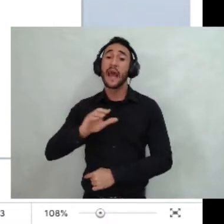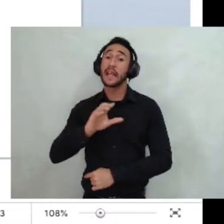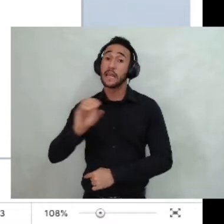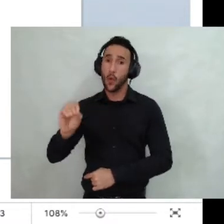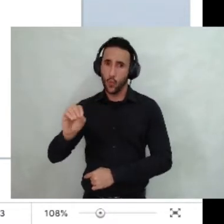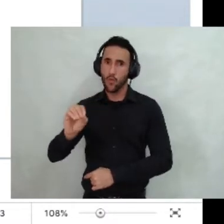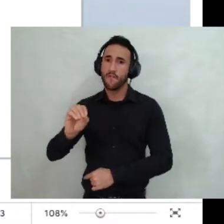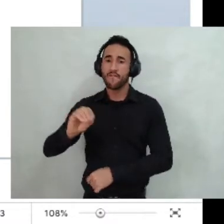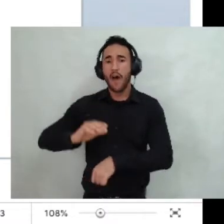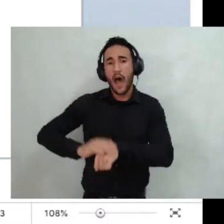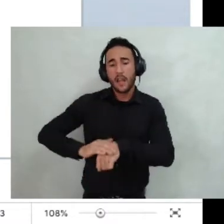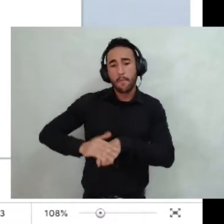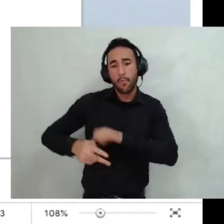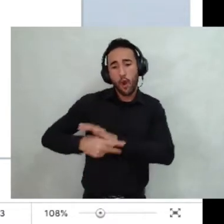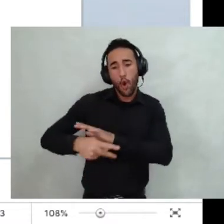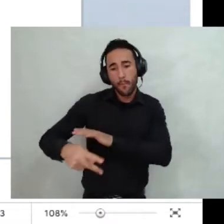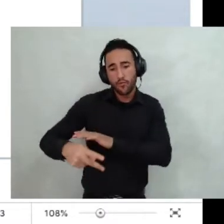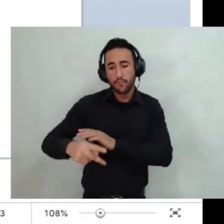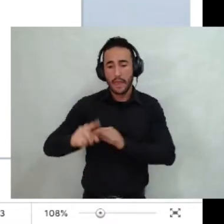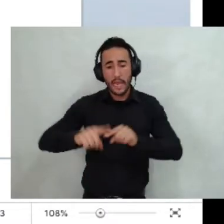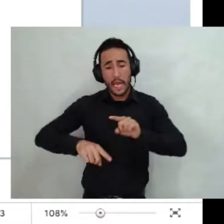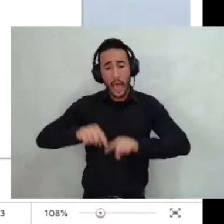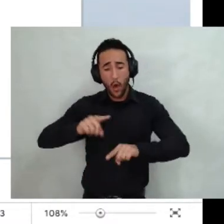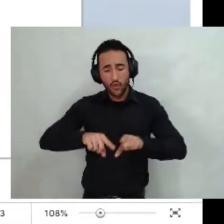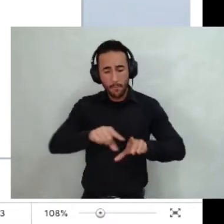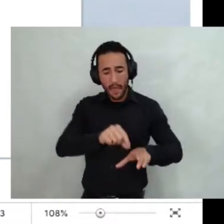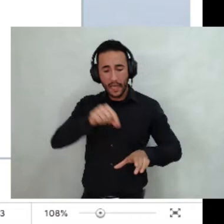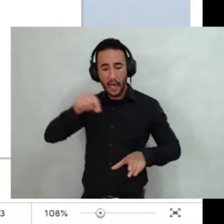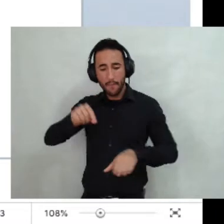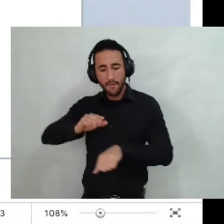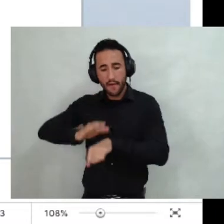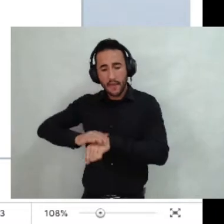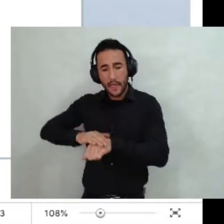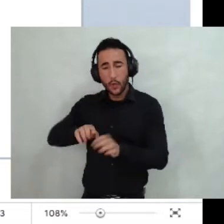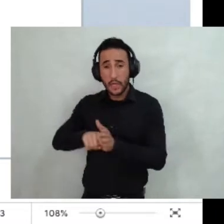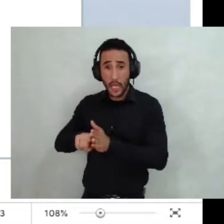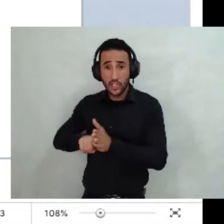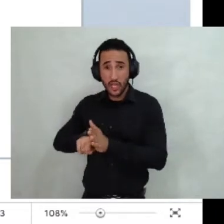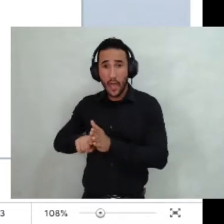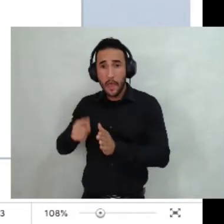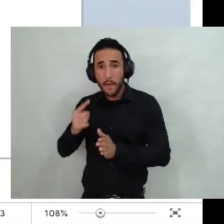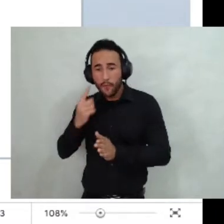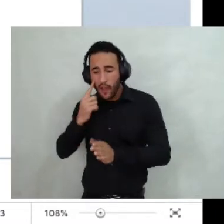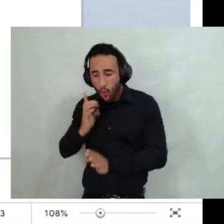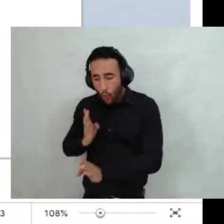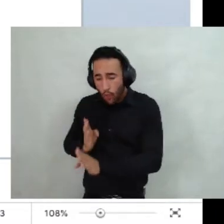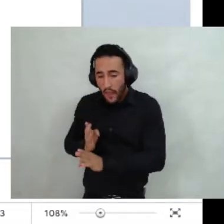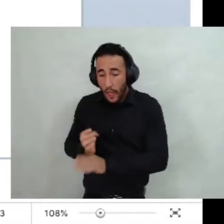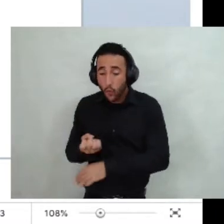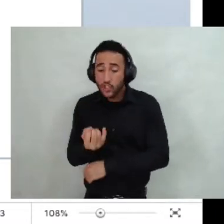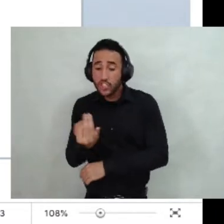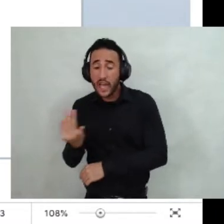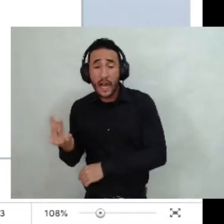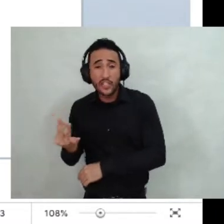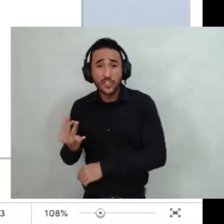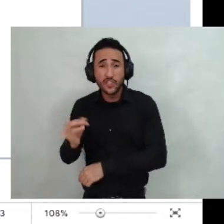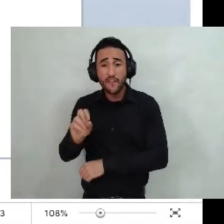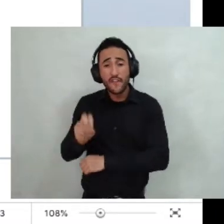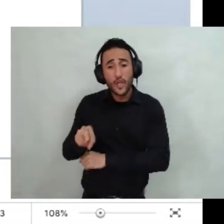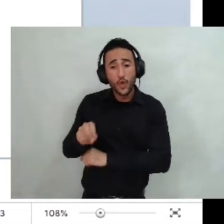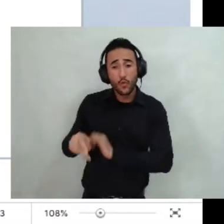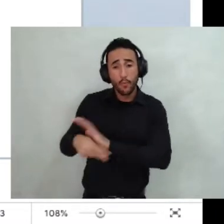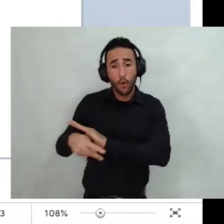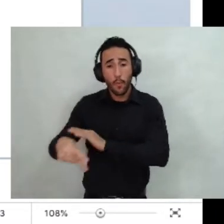foi uma quantidade menor de vírus que eu tinha na reação. Porque se eu tinha uma grande quantidade